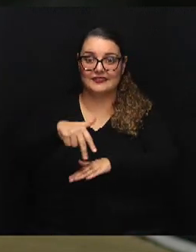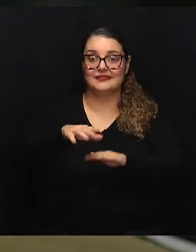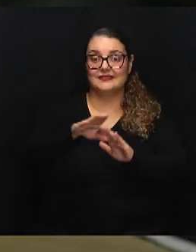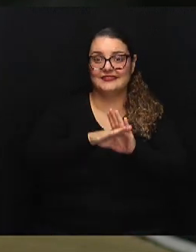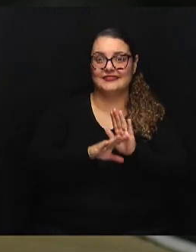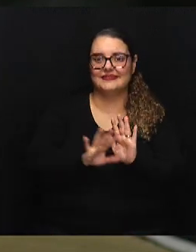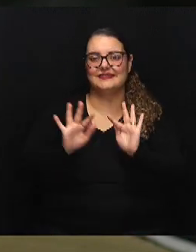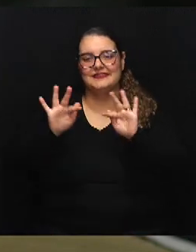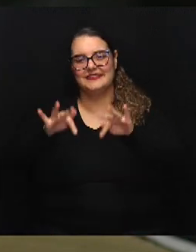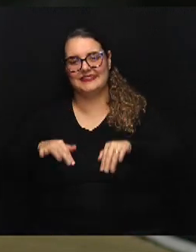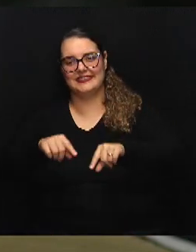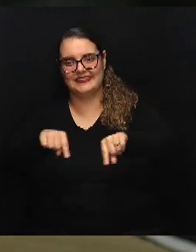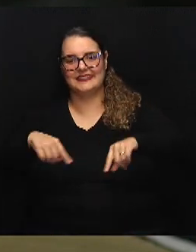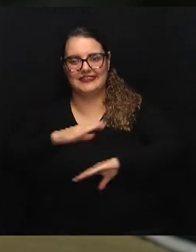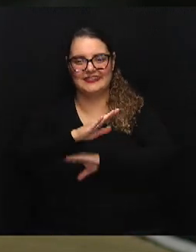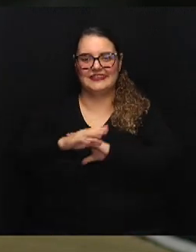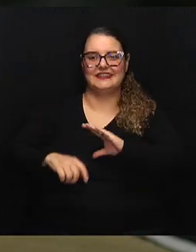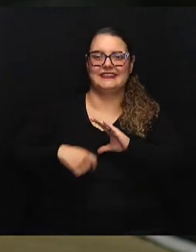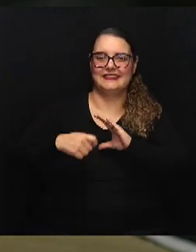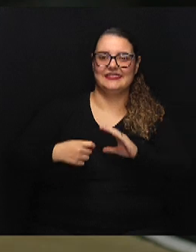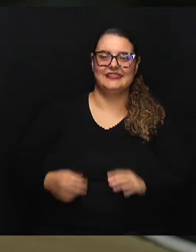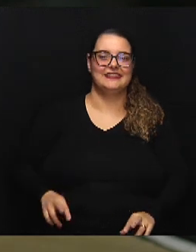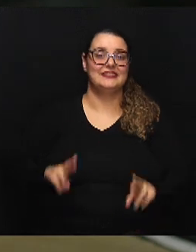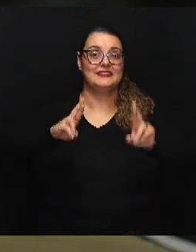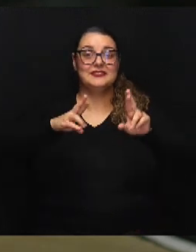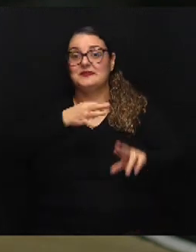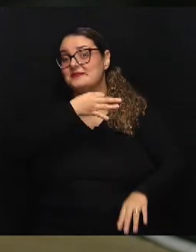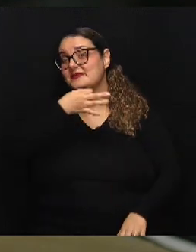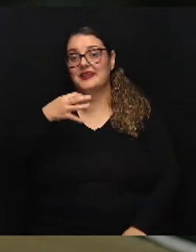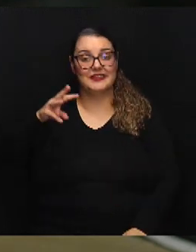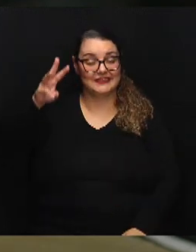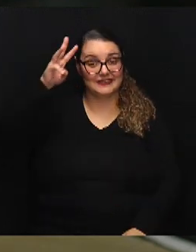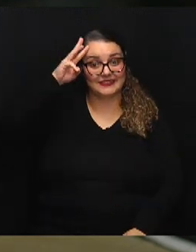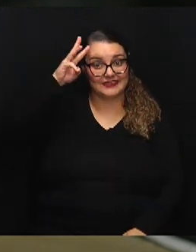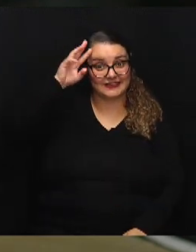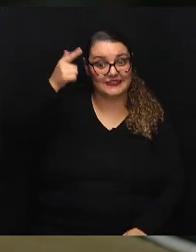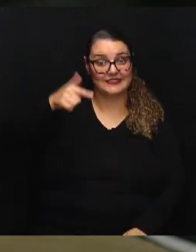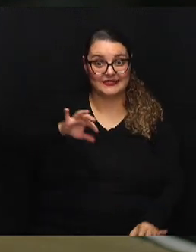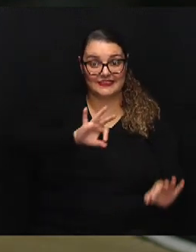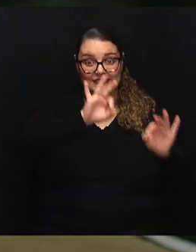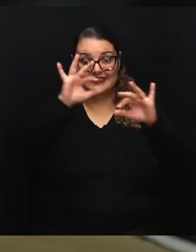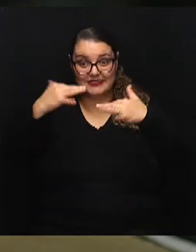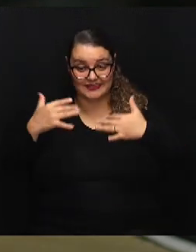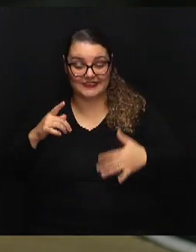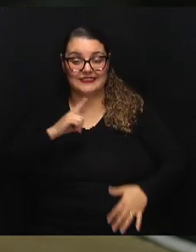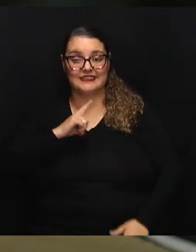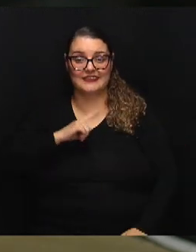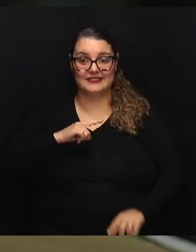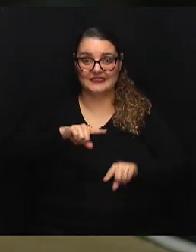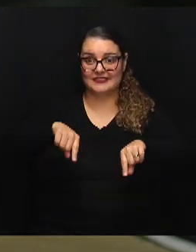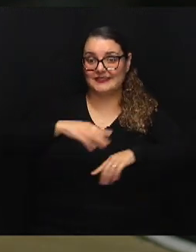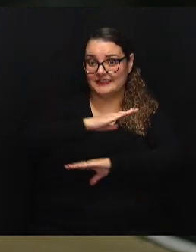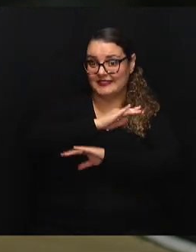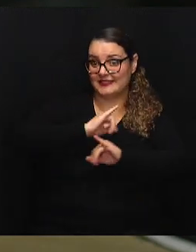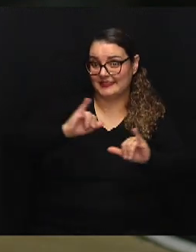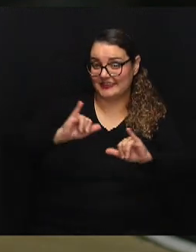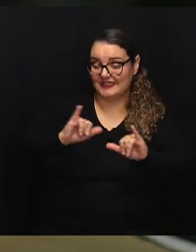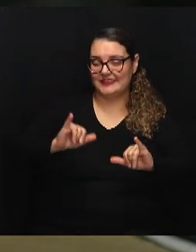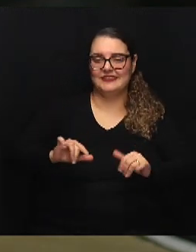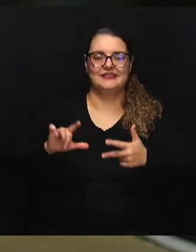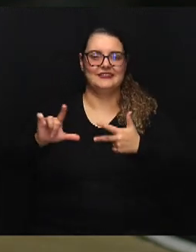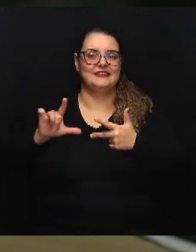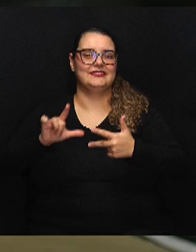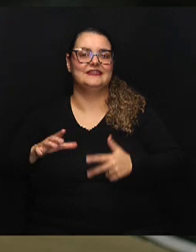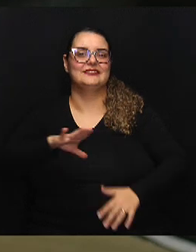gente encerra o Estúdio Câmara desejando a você uma ótima terça-feira. Continue ligadinhos, nós temos Câmara Notícia trazendo informações do